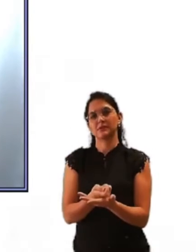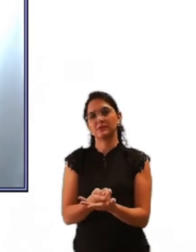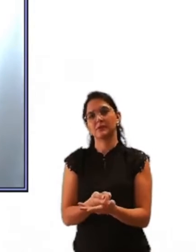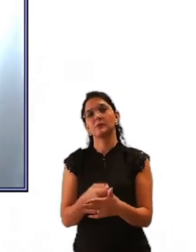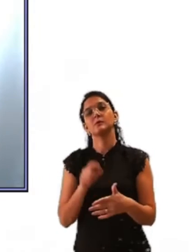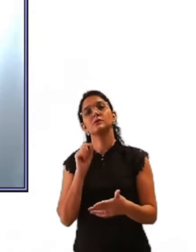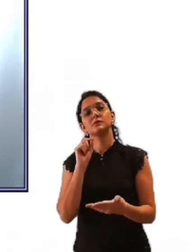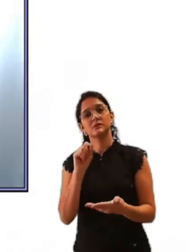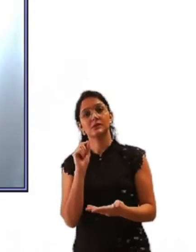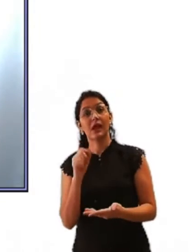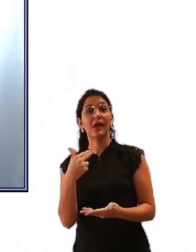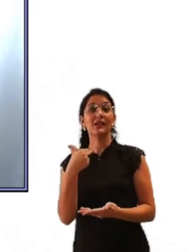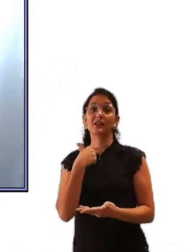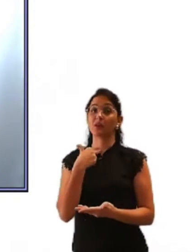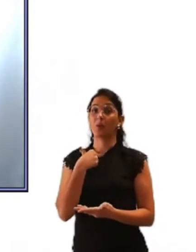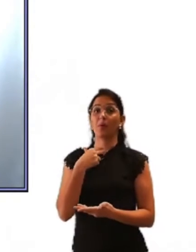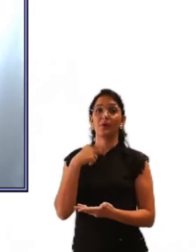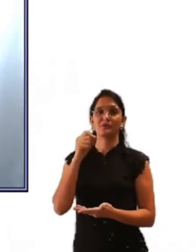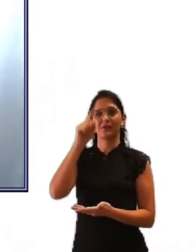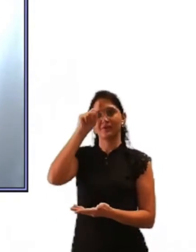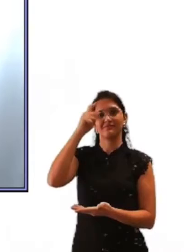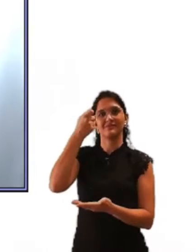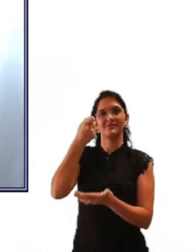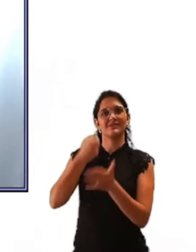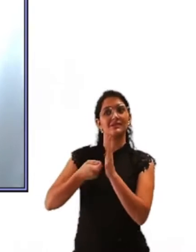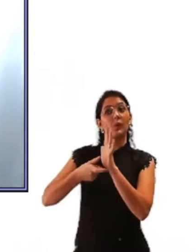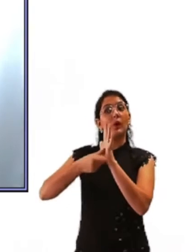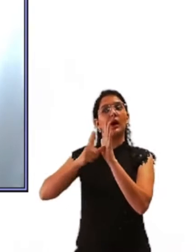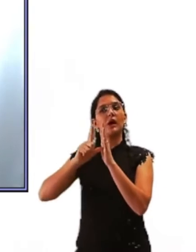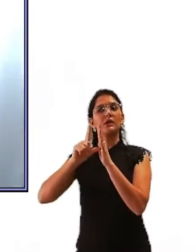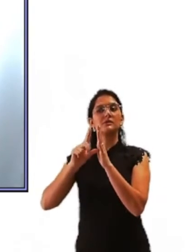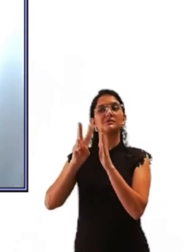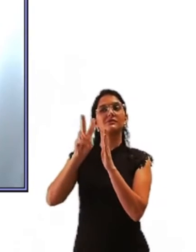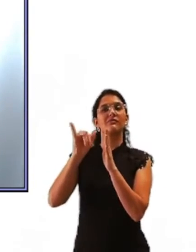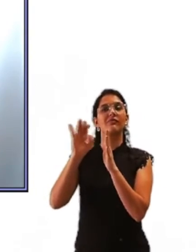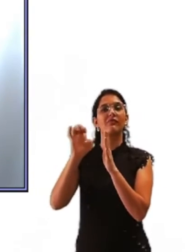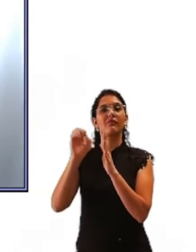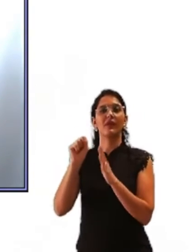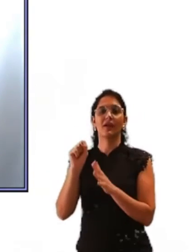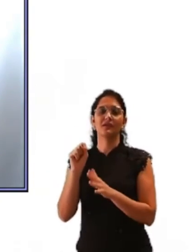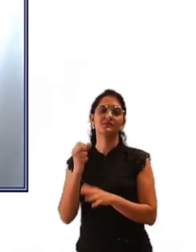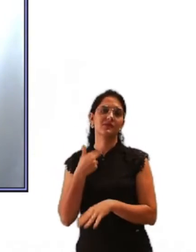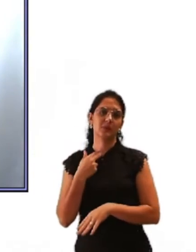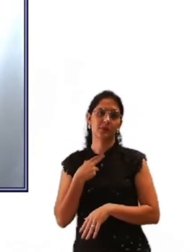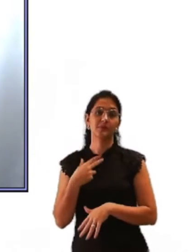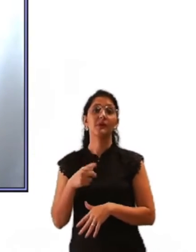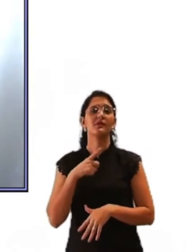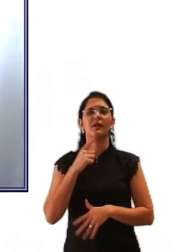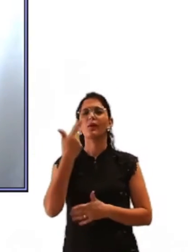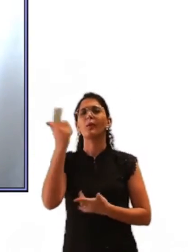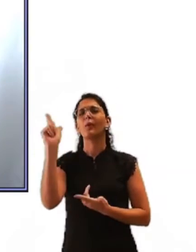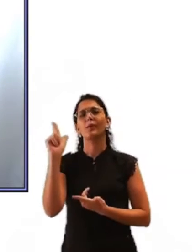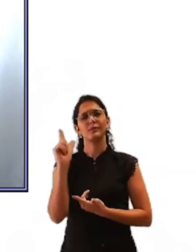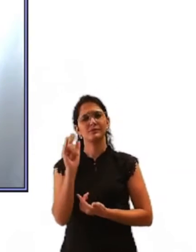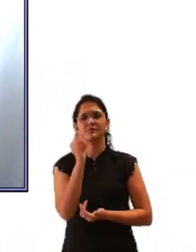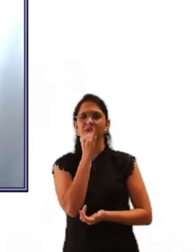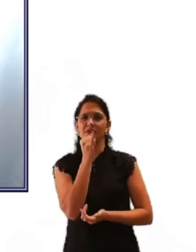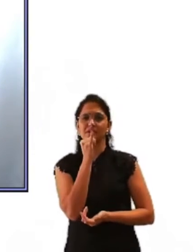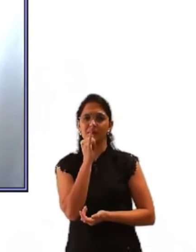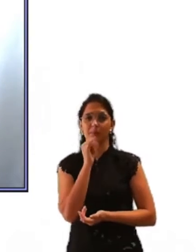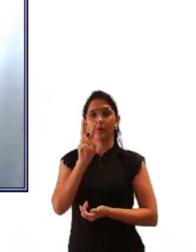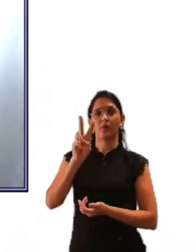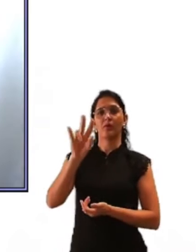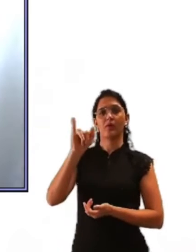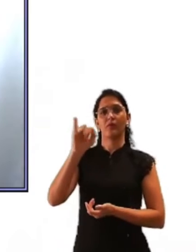podem representar vieses. Tem outros vieses que são tratados, né? Por exemplo, o viés